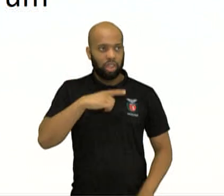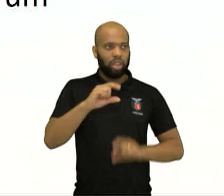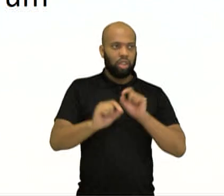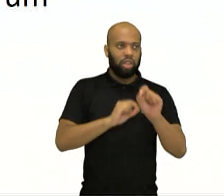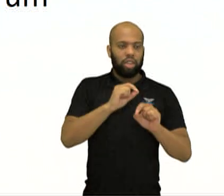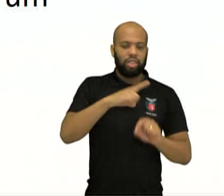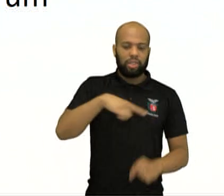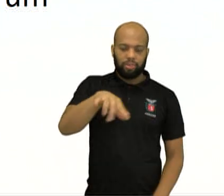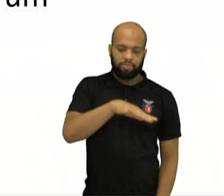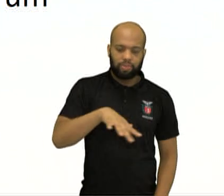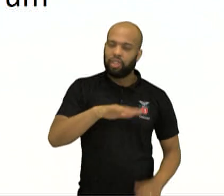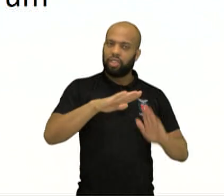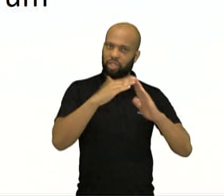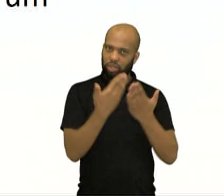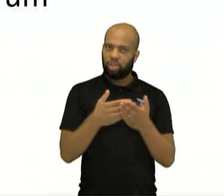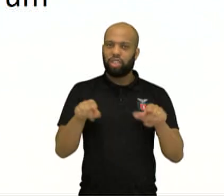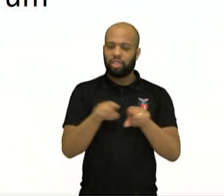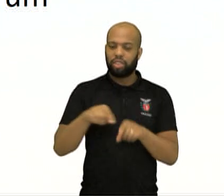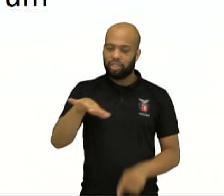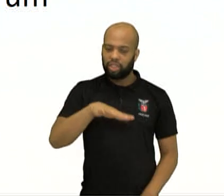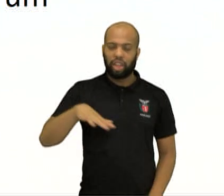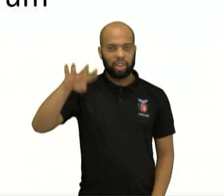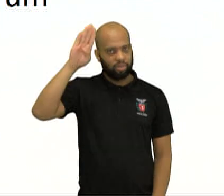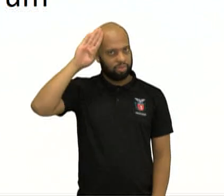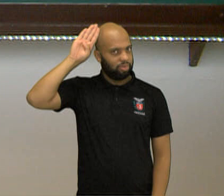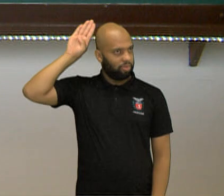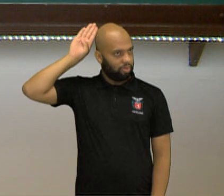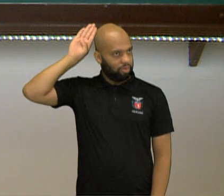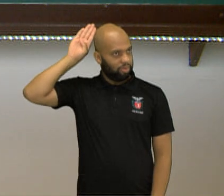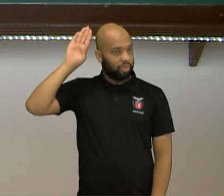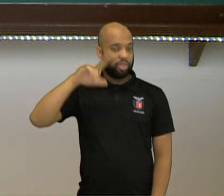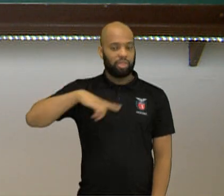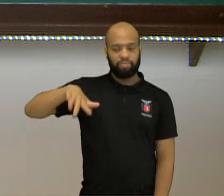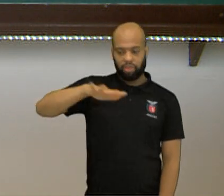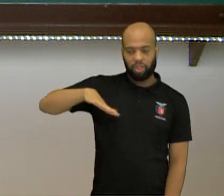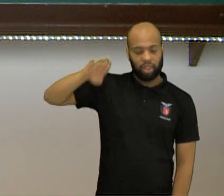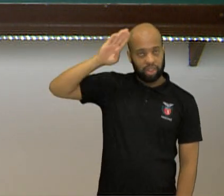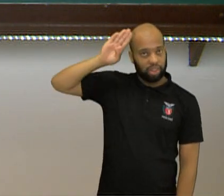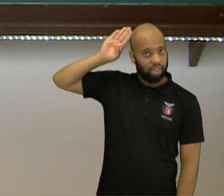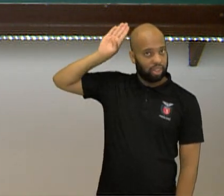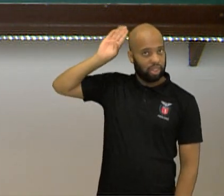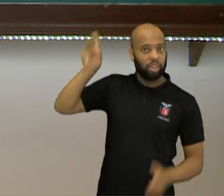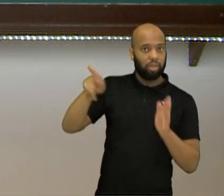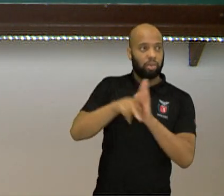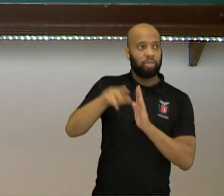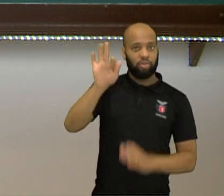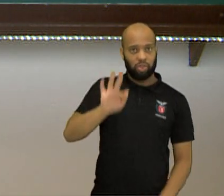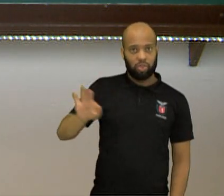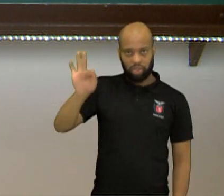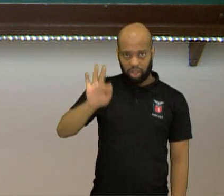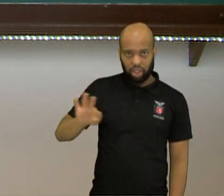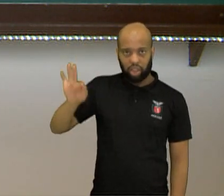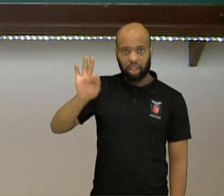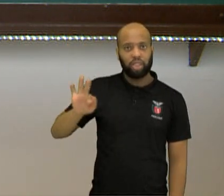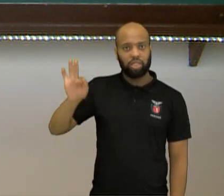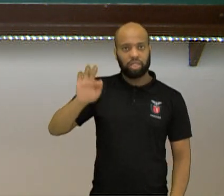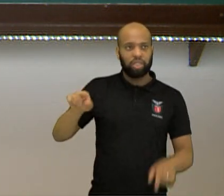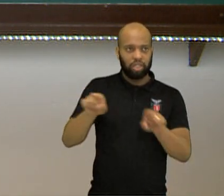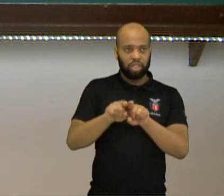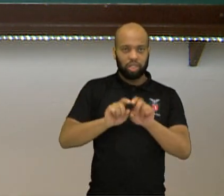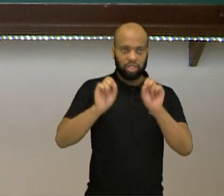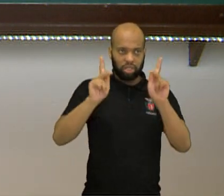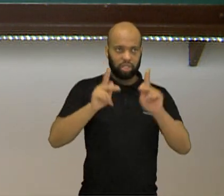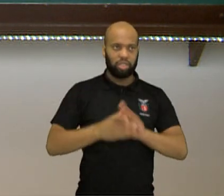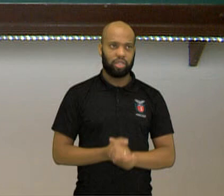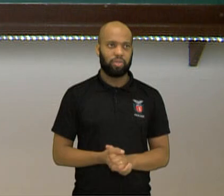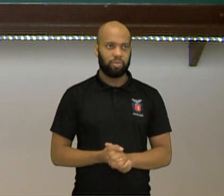tanto no meio escolar como no meio acadêmico. Meio acadêmico, né, das universidades, das faculdades,